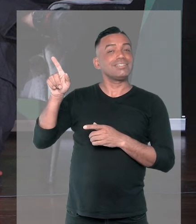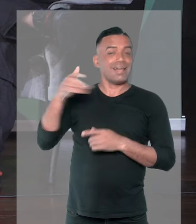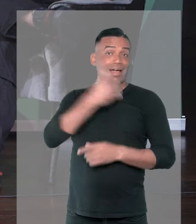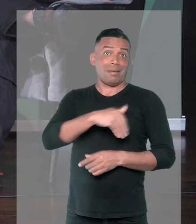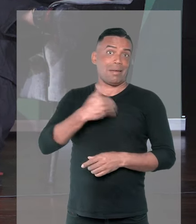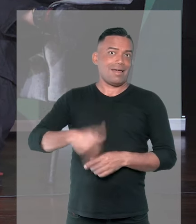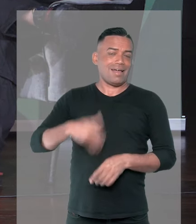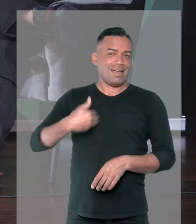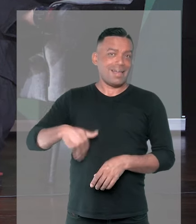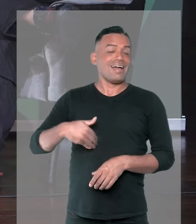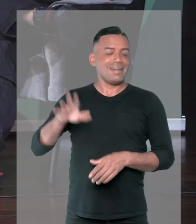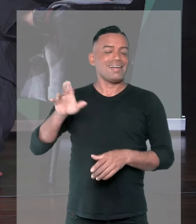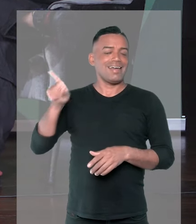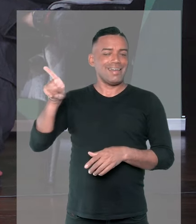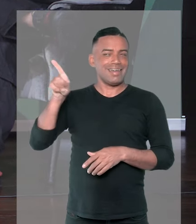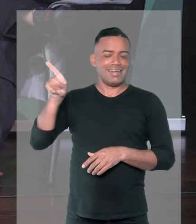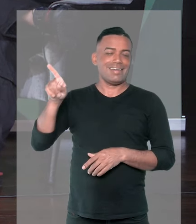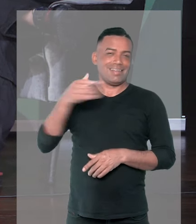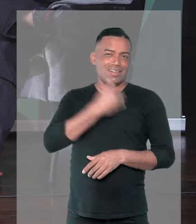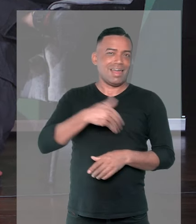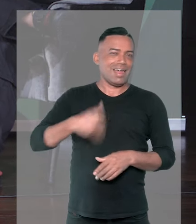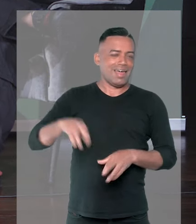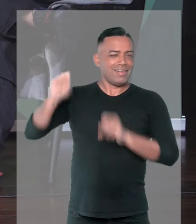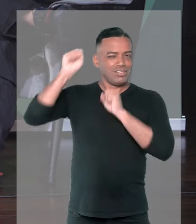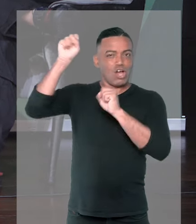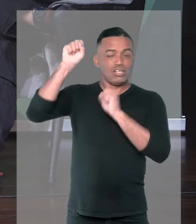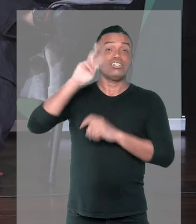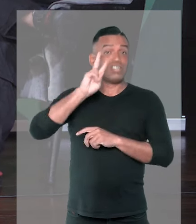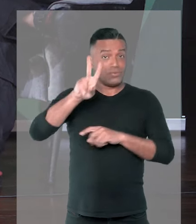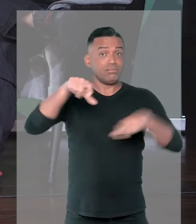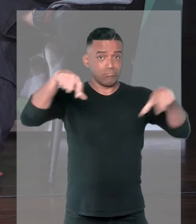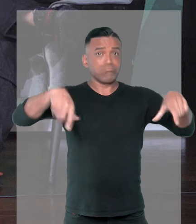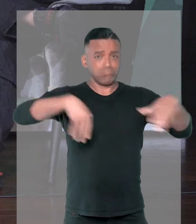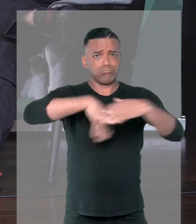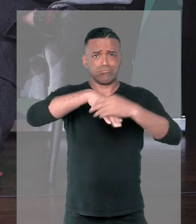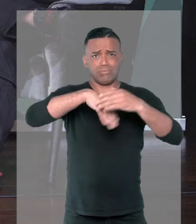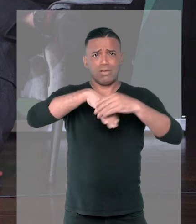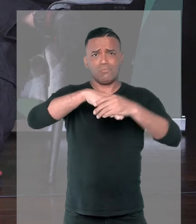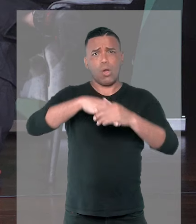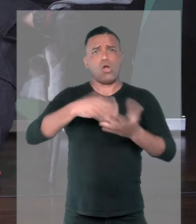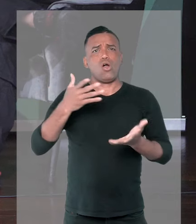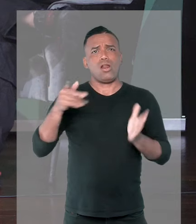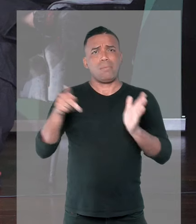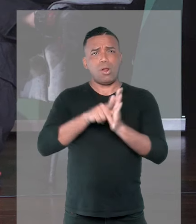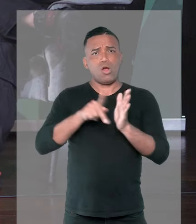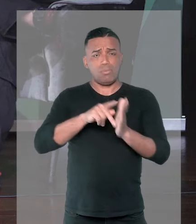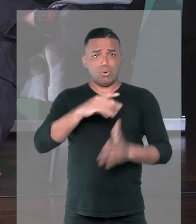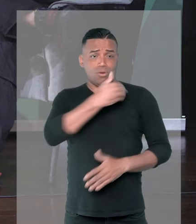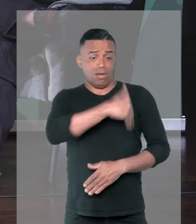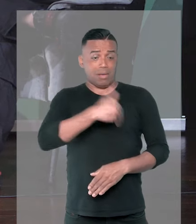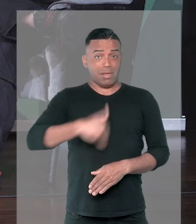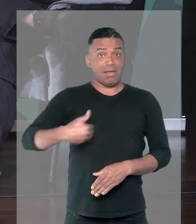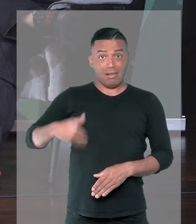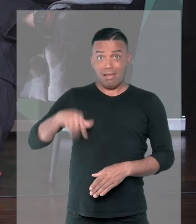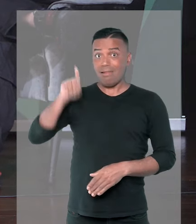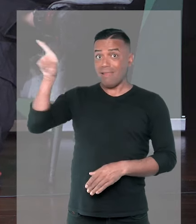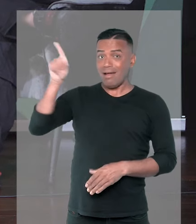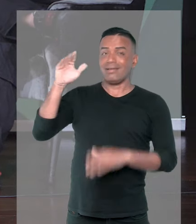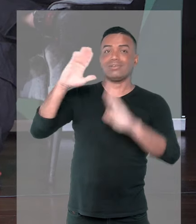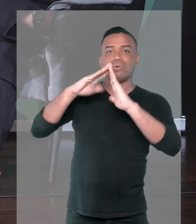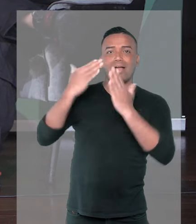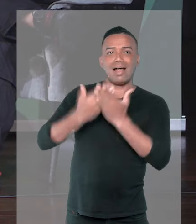Atlético Mineiro por acaso eu já vi uma partida Eu já vi uma partida do do Atlético Mineiro na sua casa com